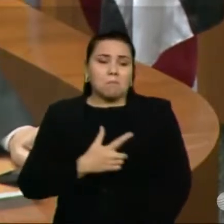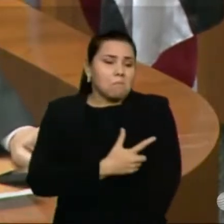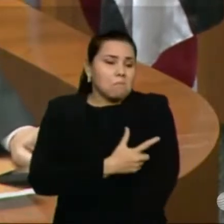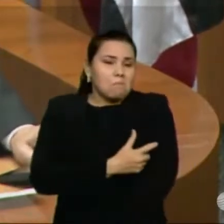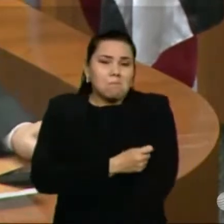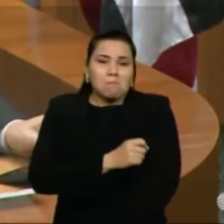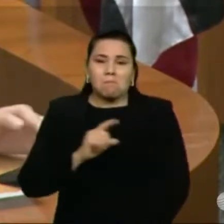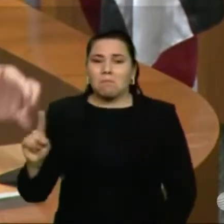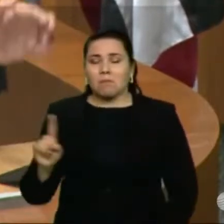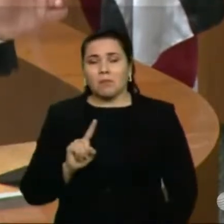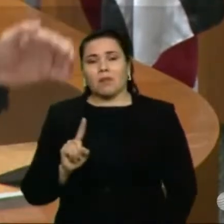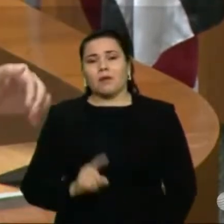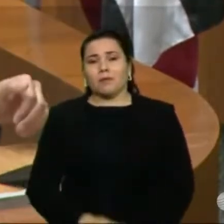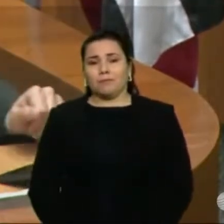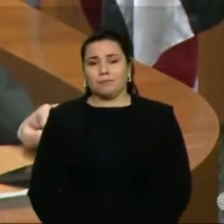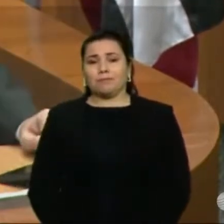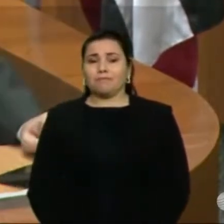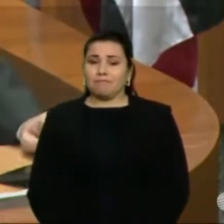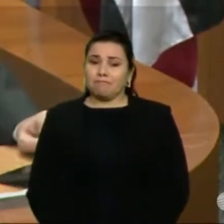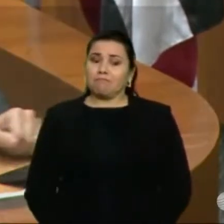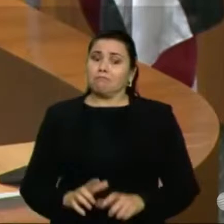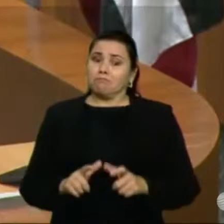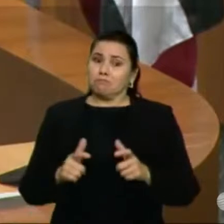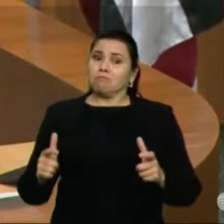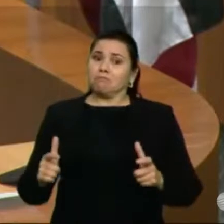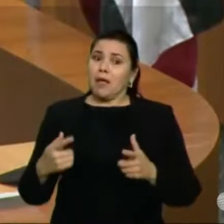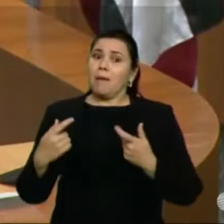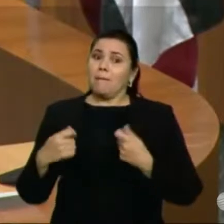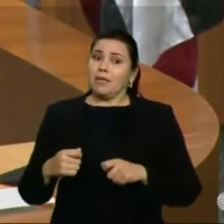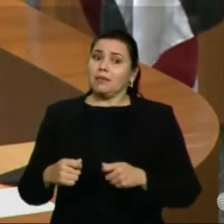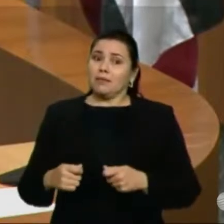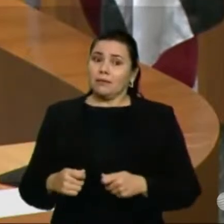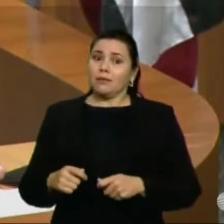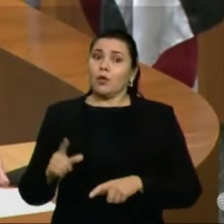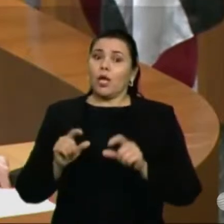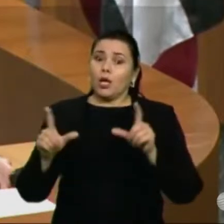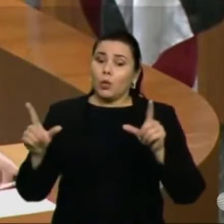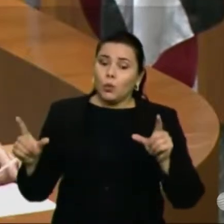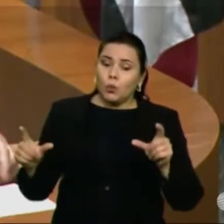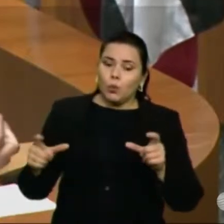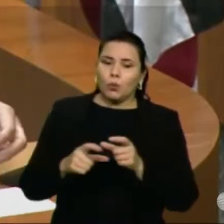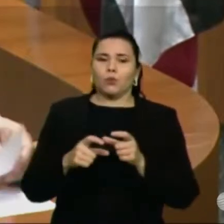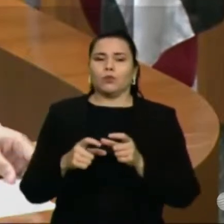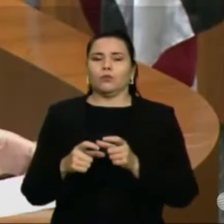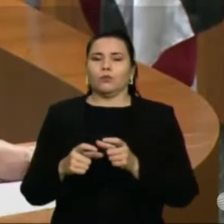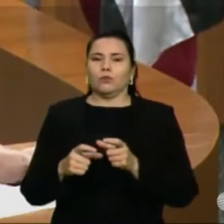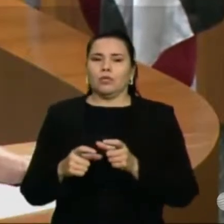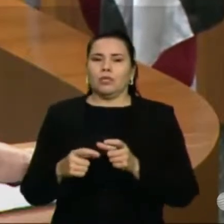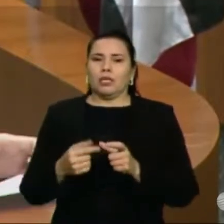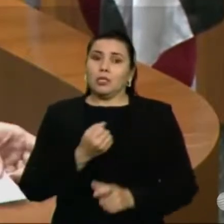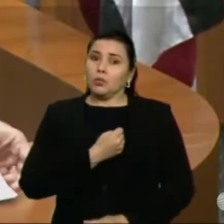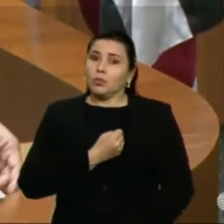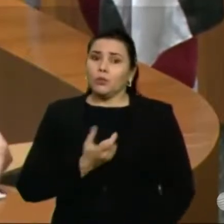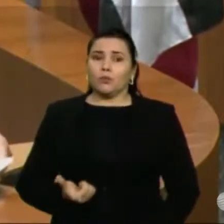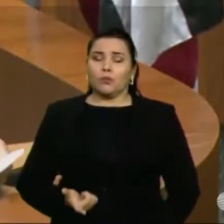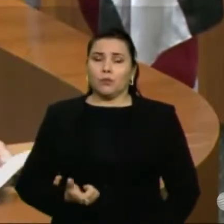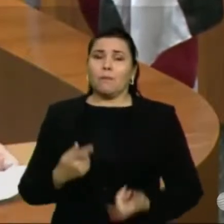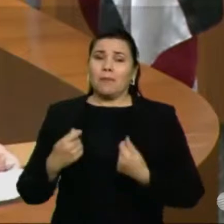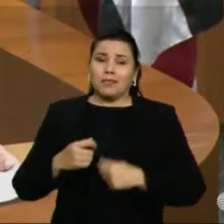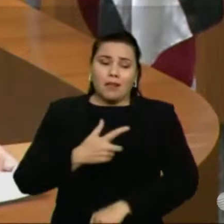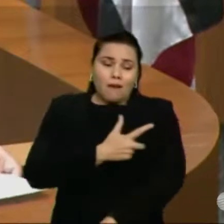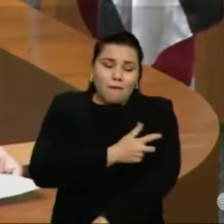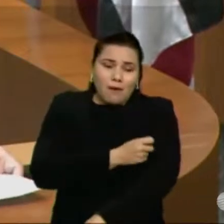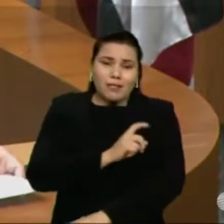gente tem de zerar isso, alcançar os indicadores que já alcançamos no passado, mas é